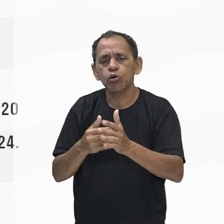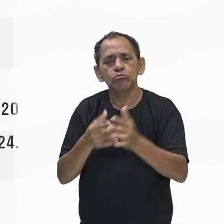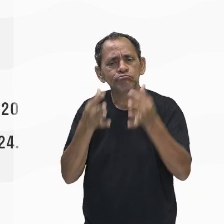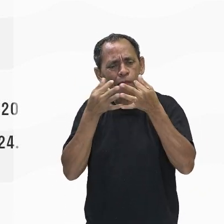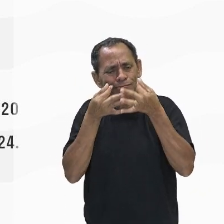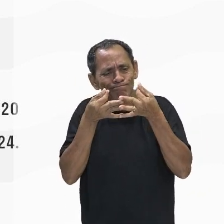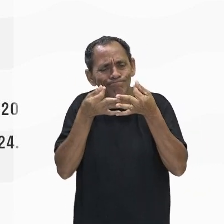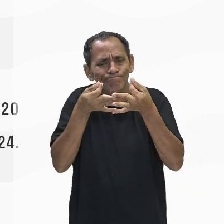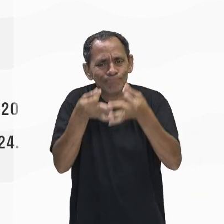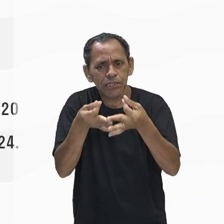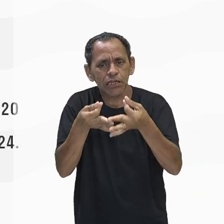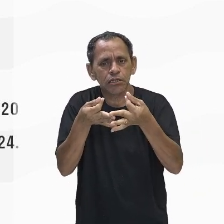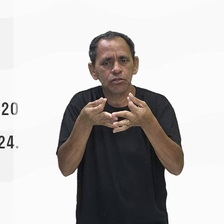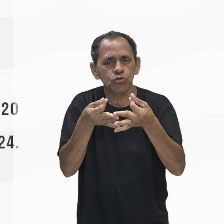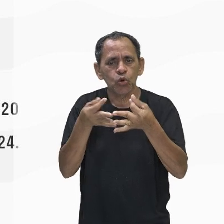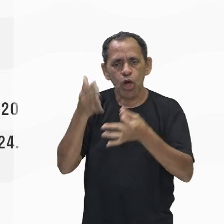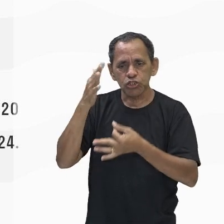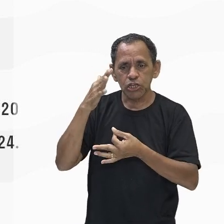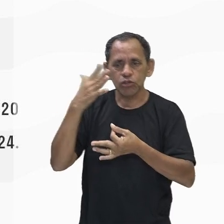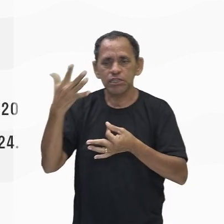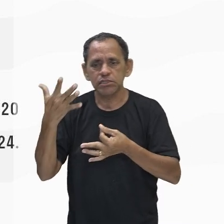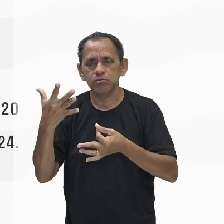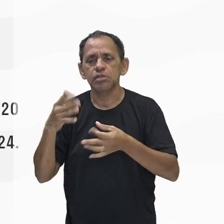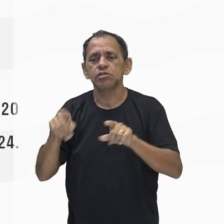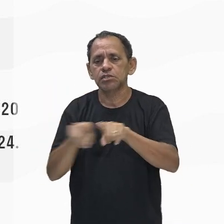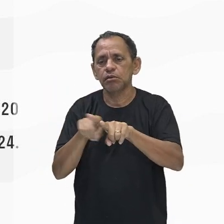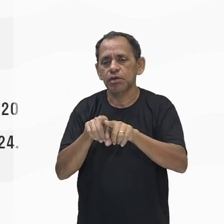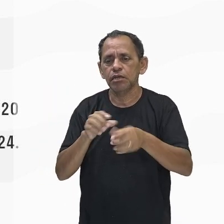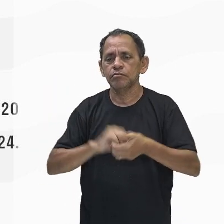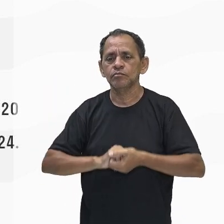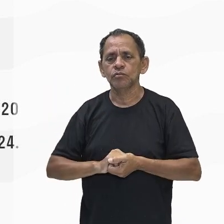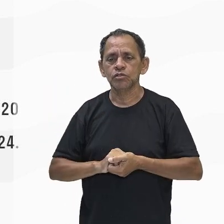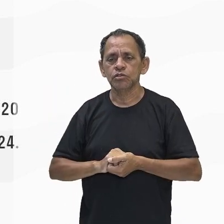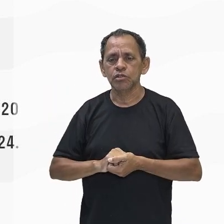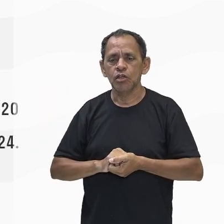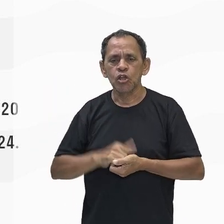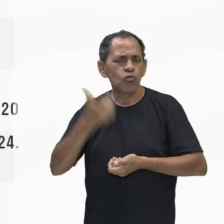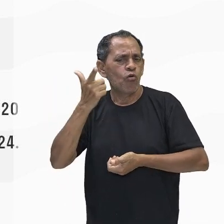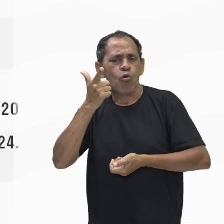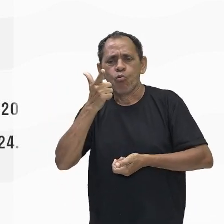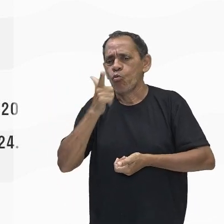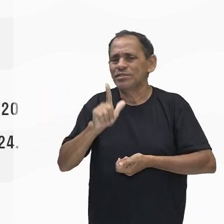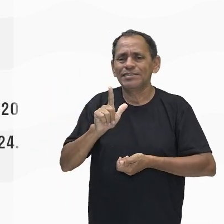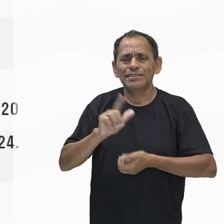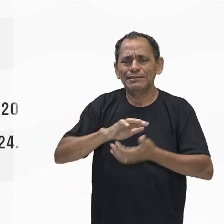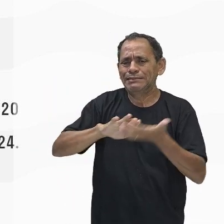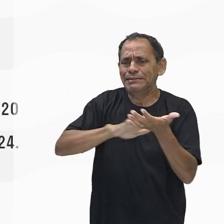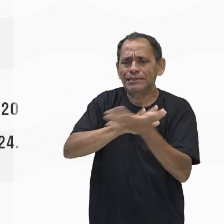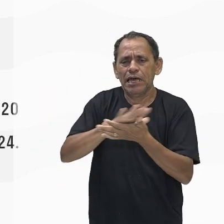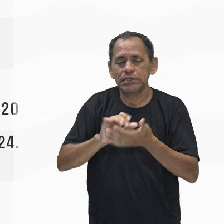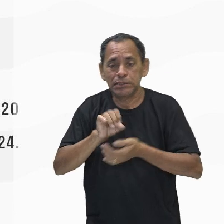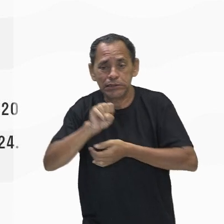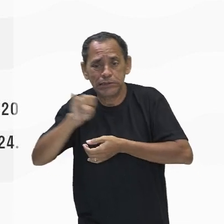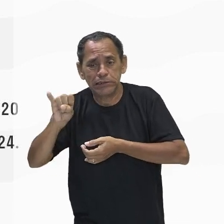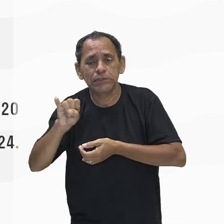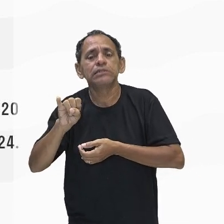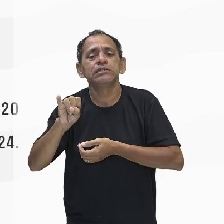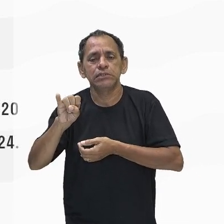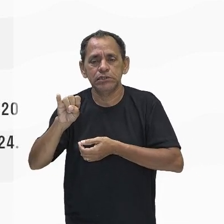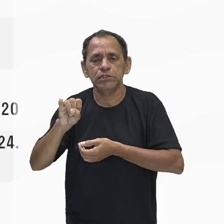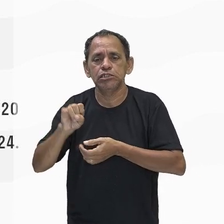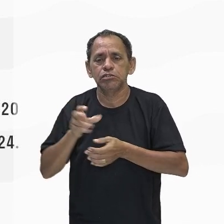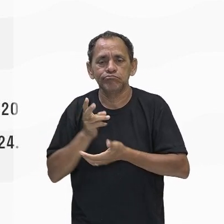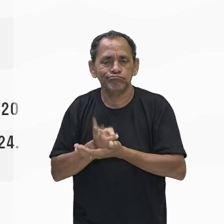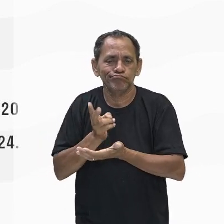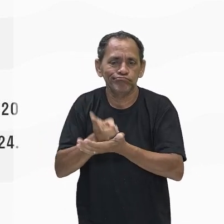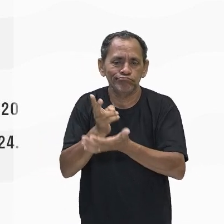lembre-se, não vamos conseguir resultados diferentes se continuarmos a fazer as mesmas coisas,